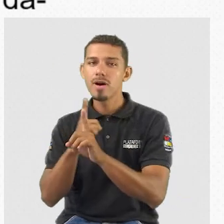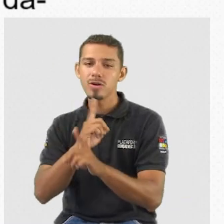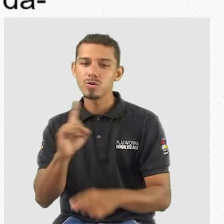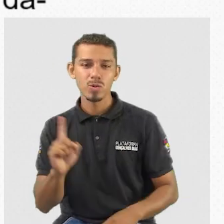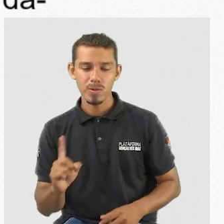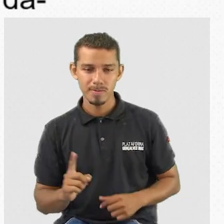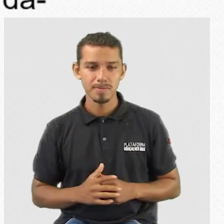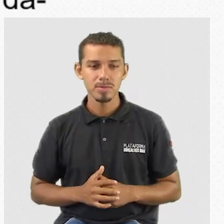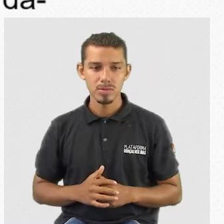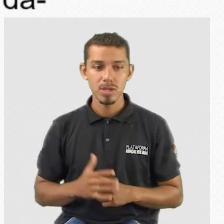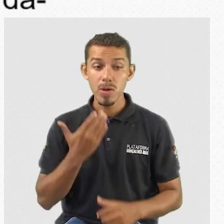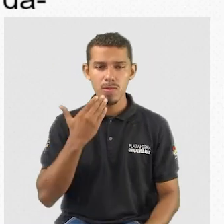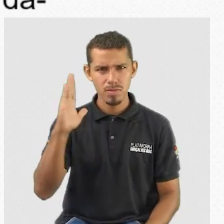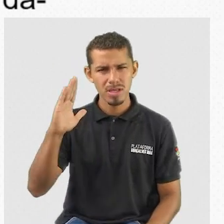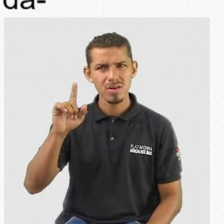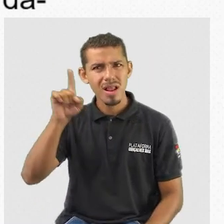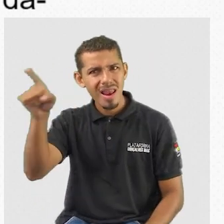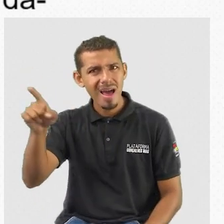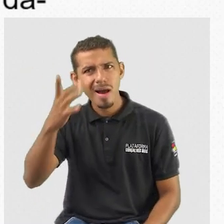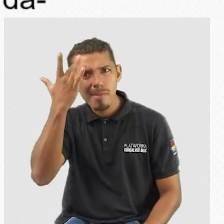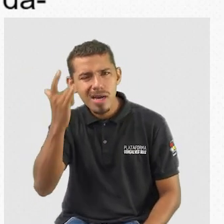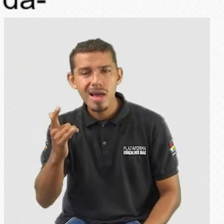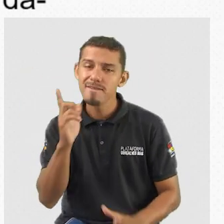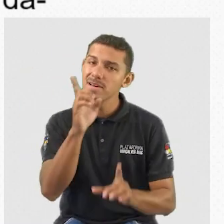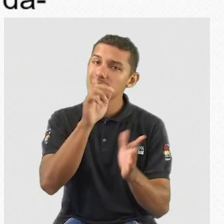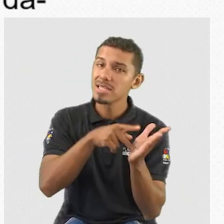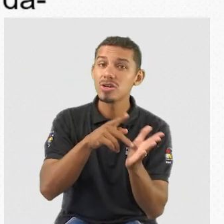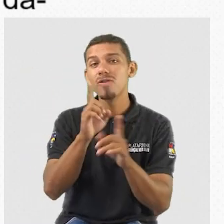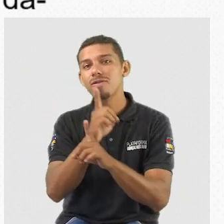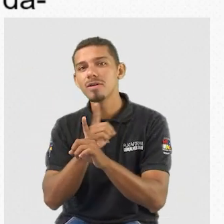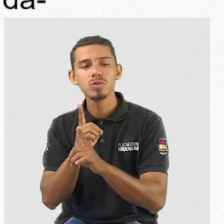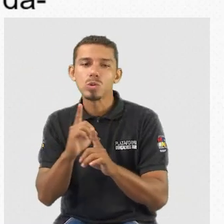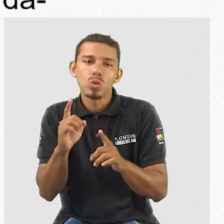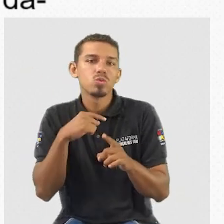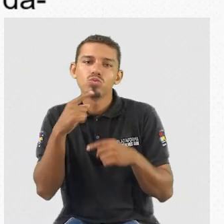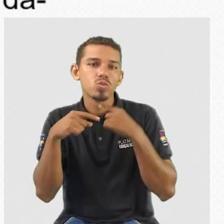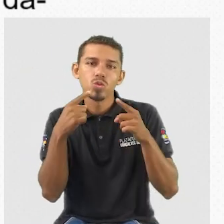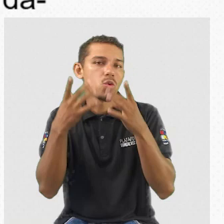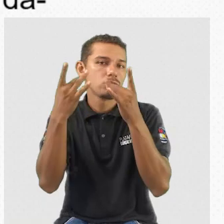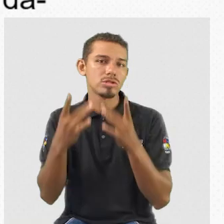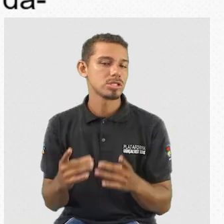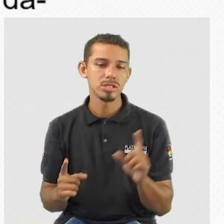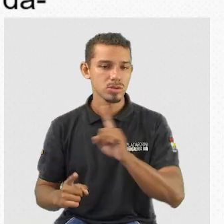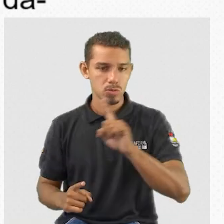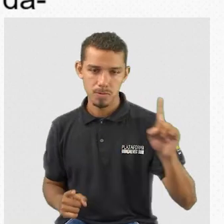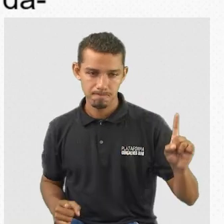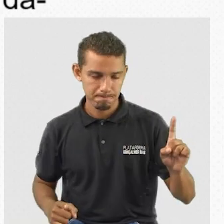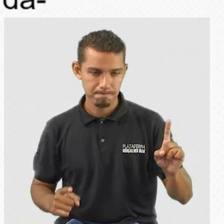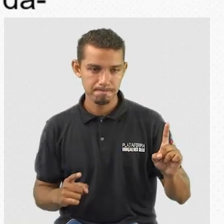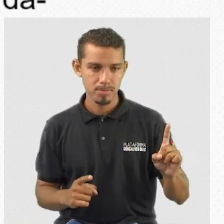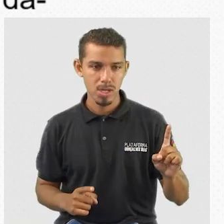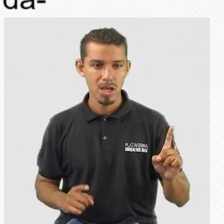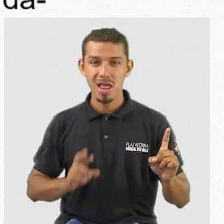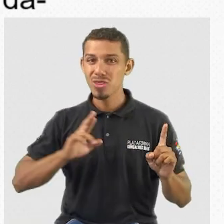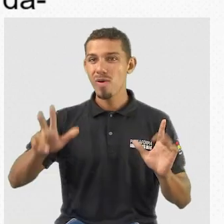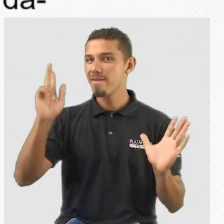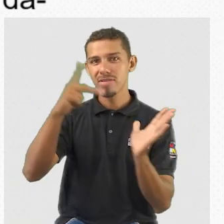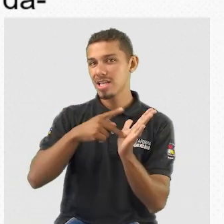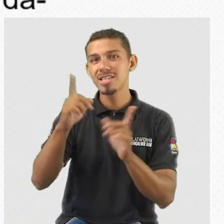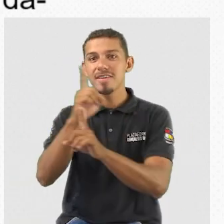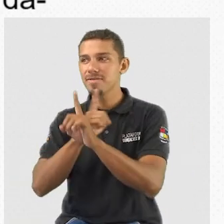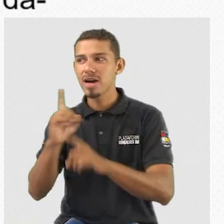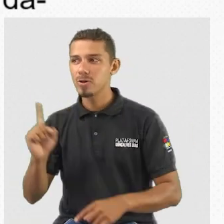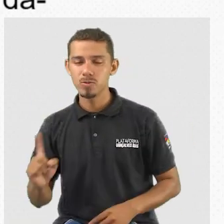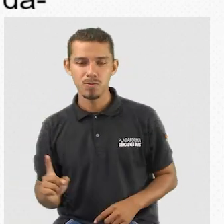né? Eu prometo estar lá amanhã, isso é verdadeiro ou falso? Não tem como a gente descrever isso. Não é verdadeiro